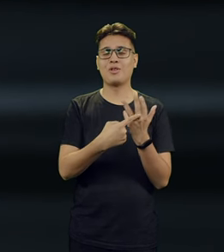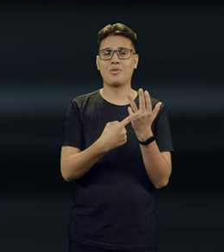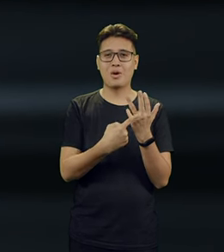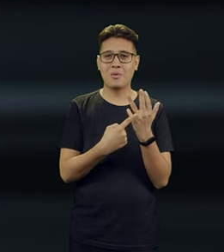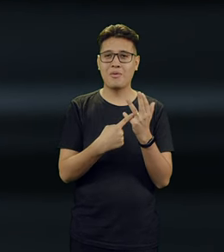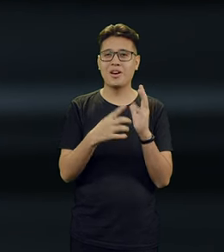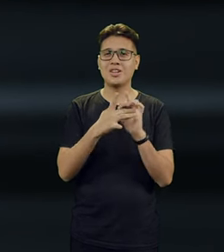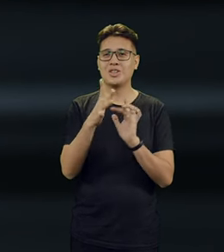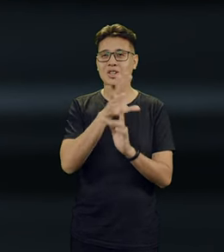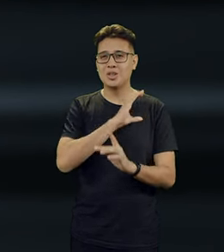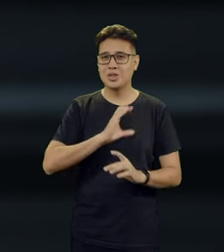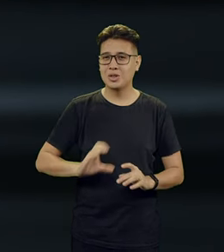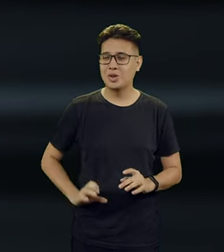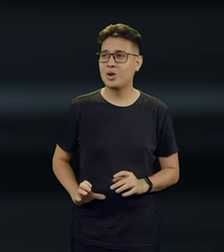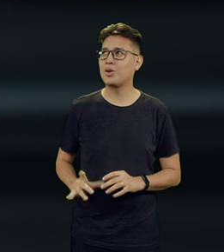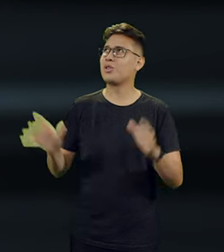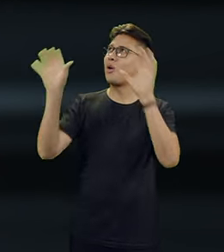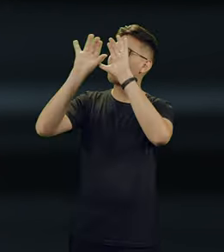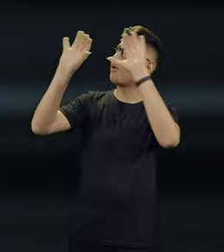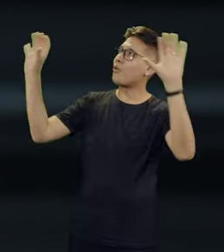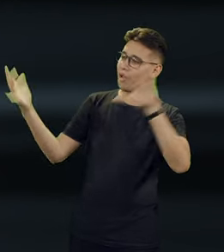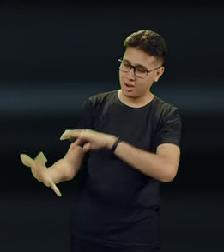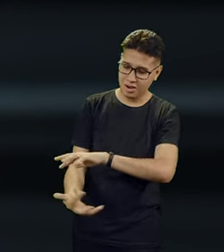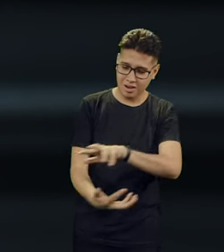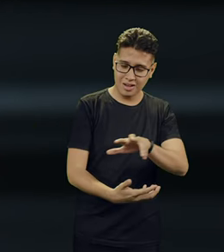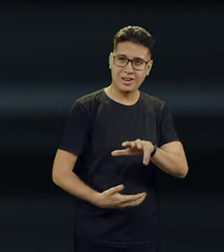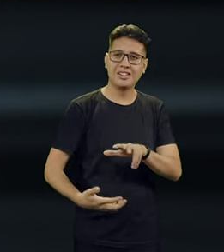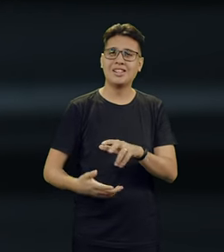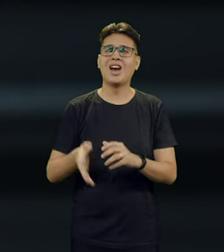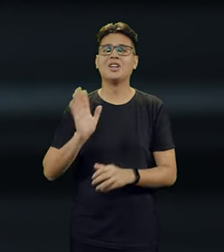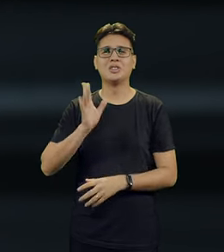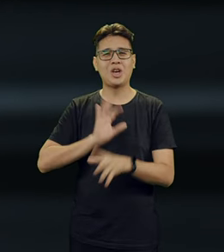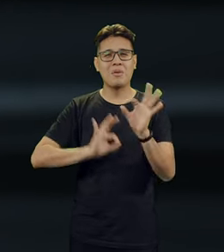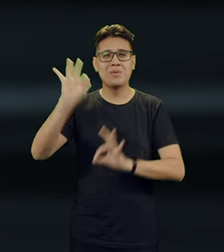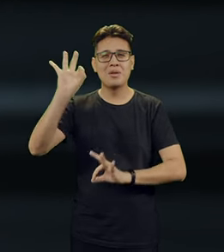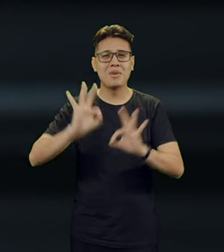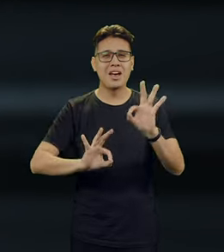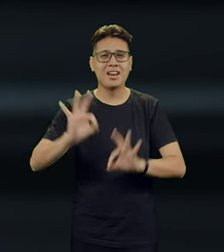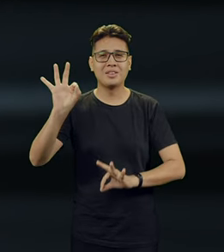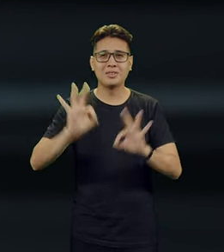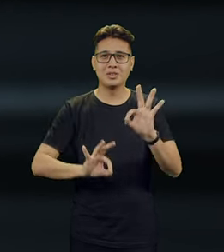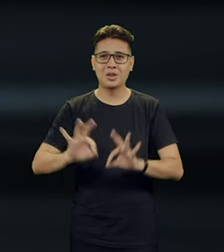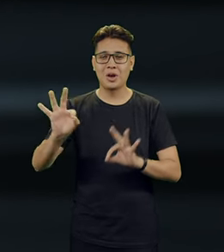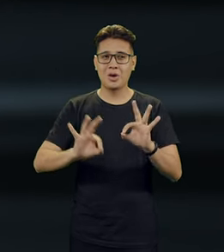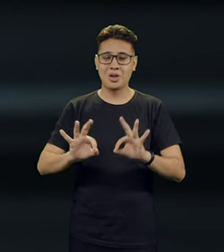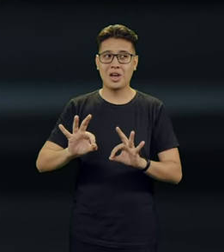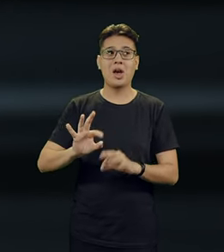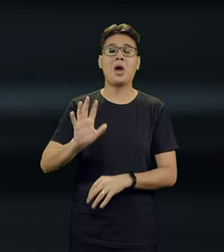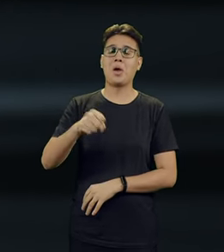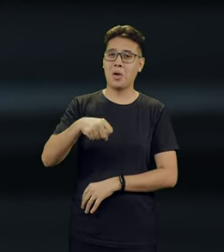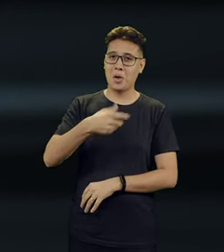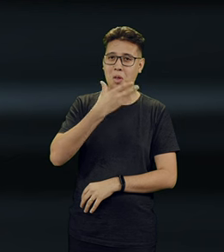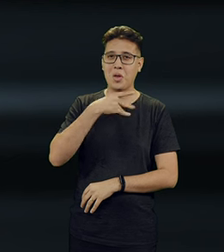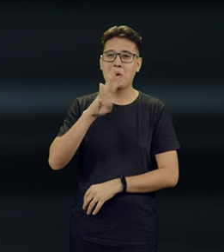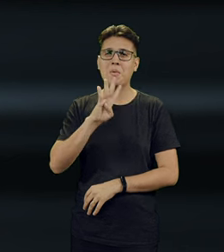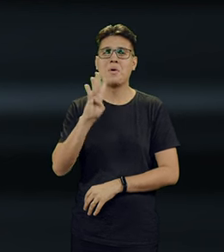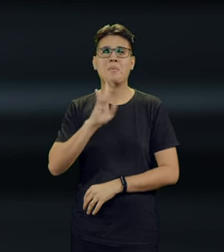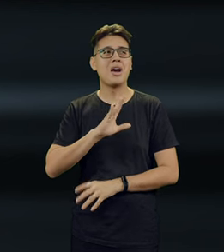O céu, a terra, já está preparada. Ou já estão